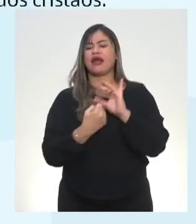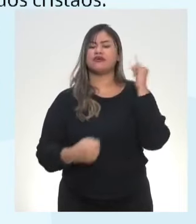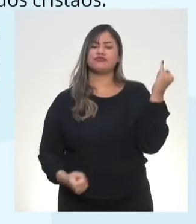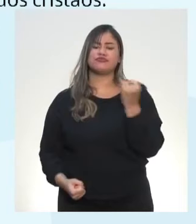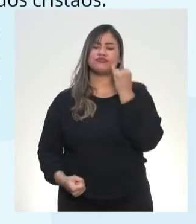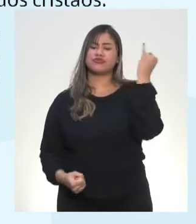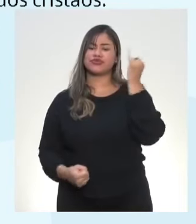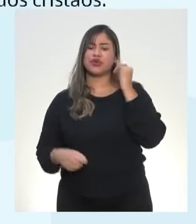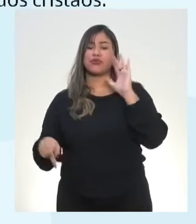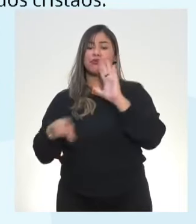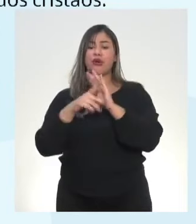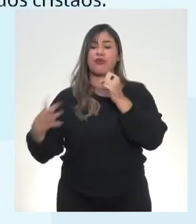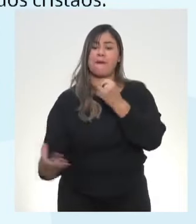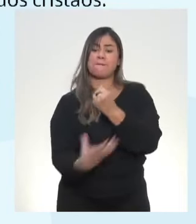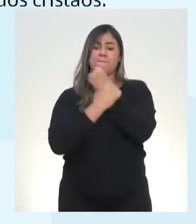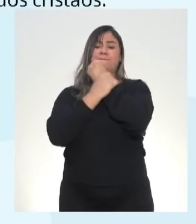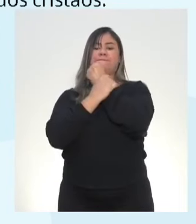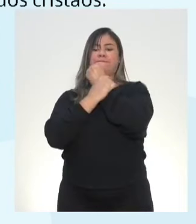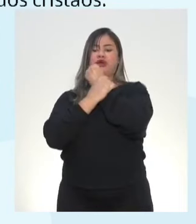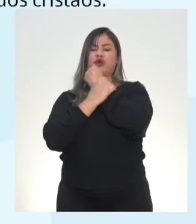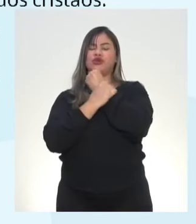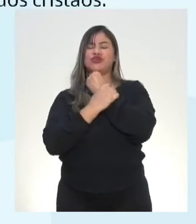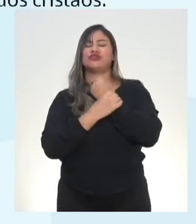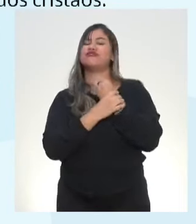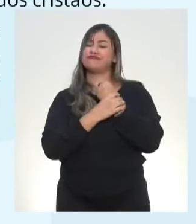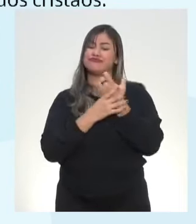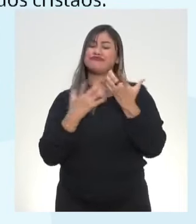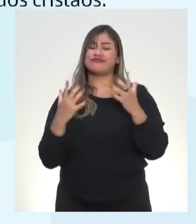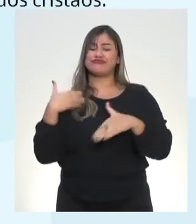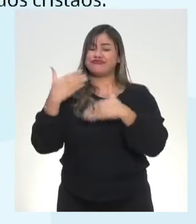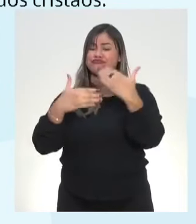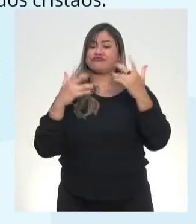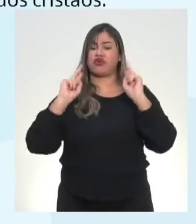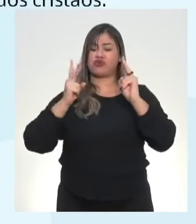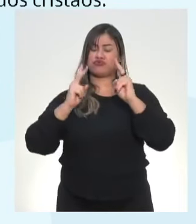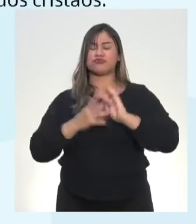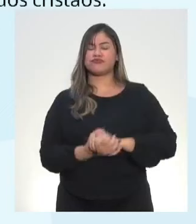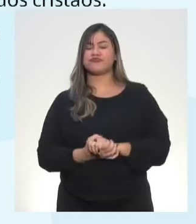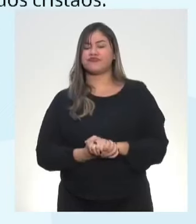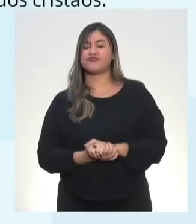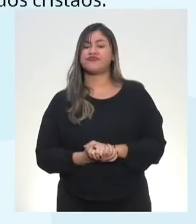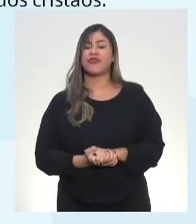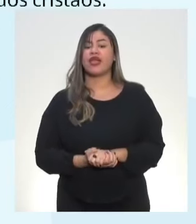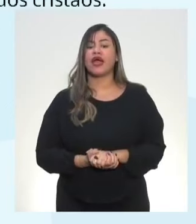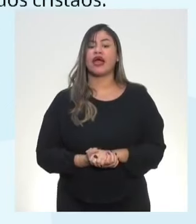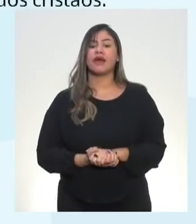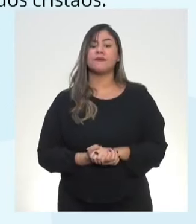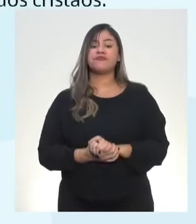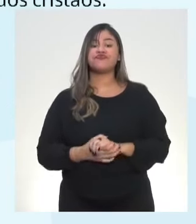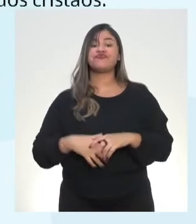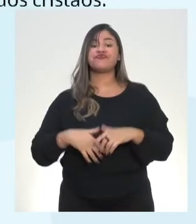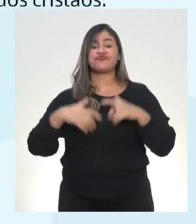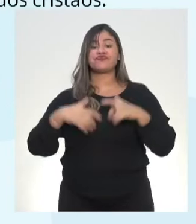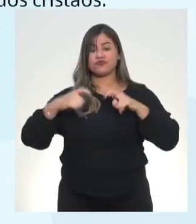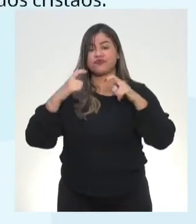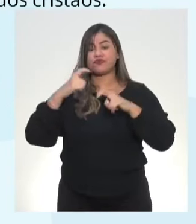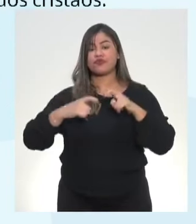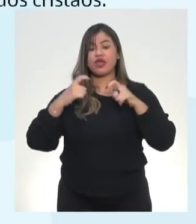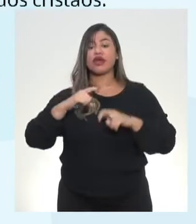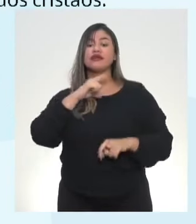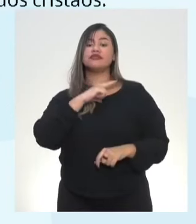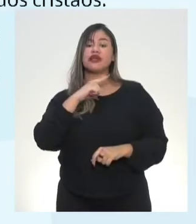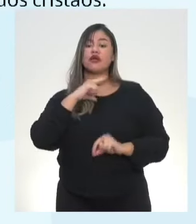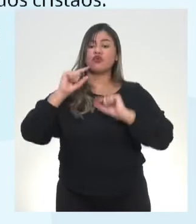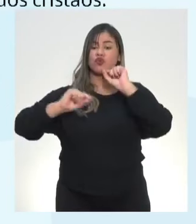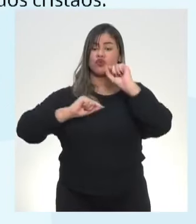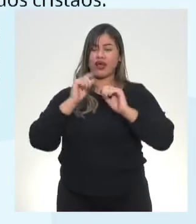do absolutismo que vai se cristalizar lá na frente, tá? Então, lá na Península Ibérica, esse período